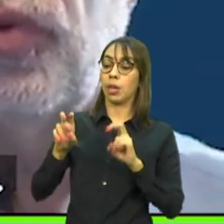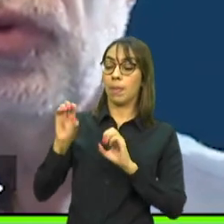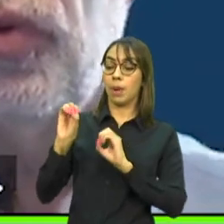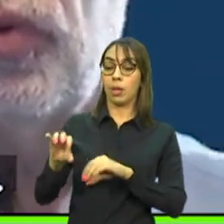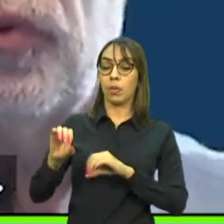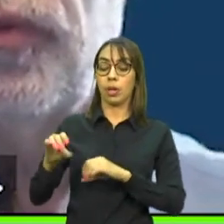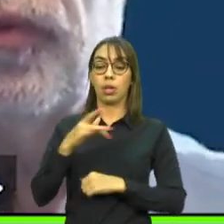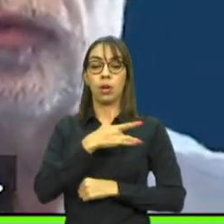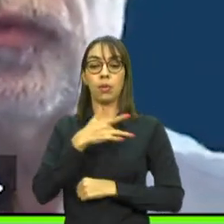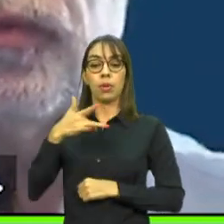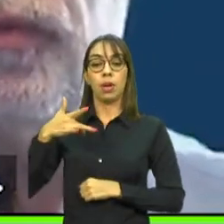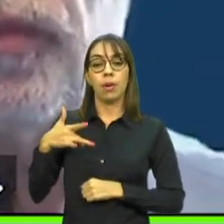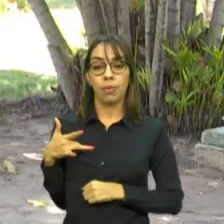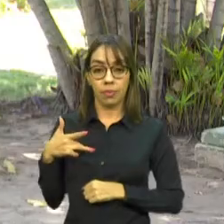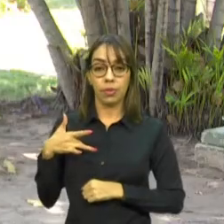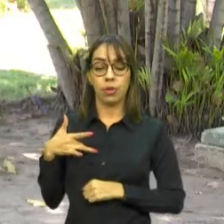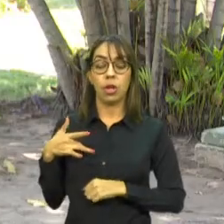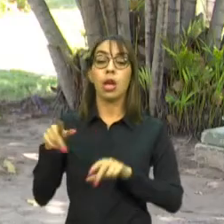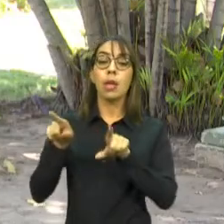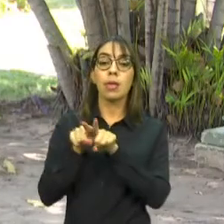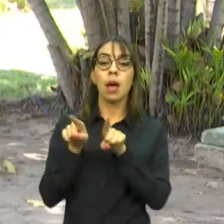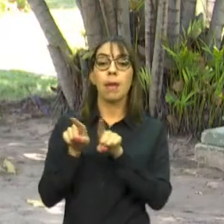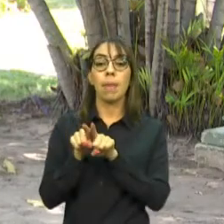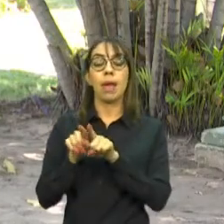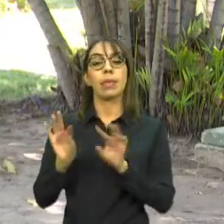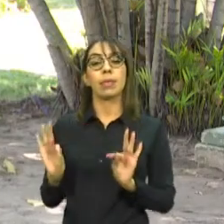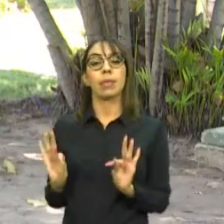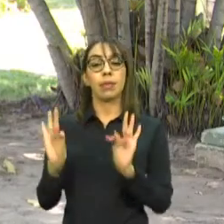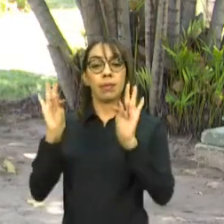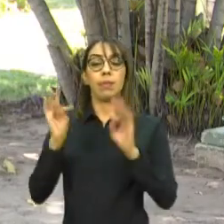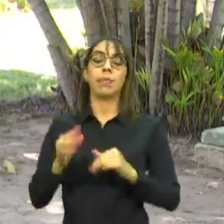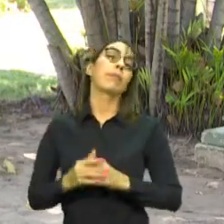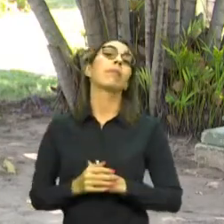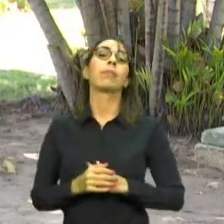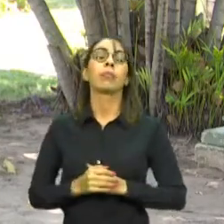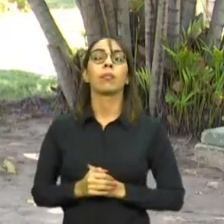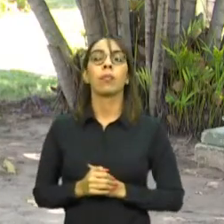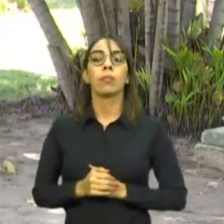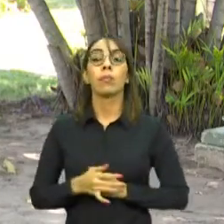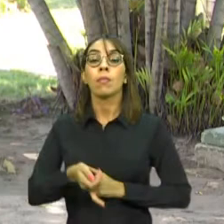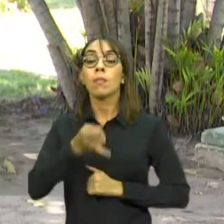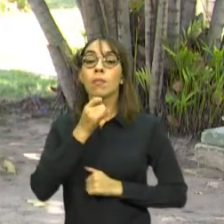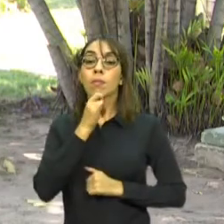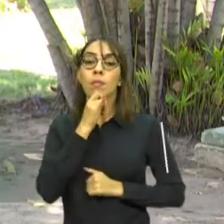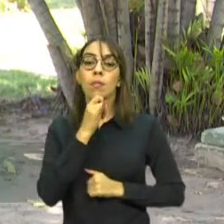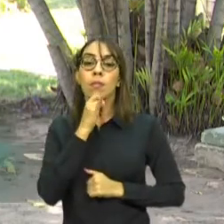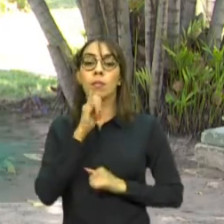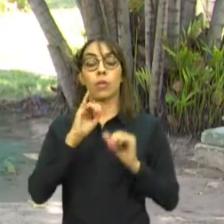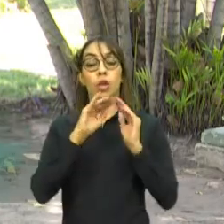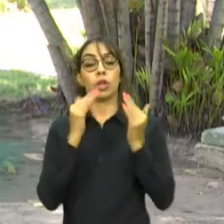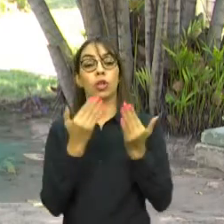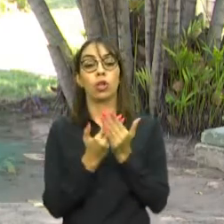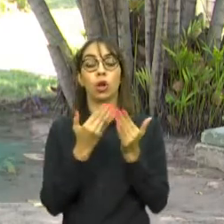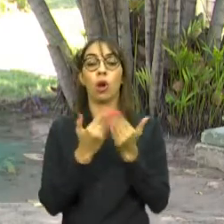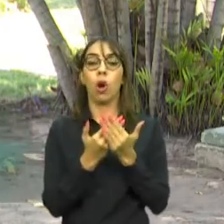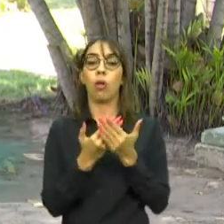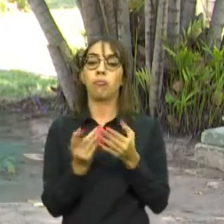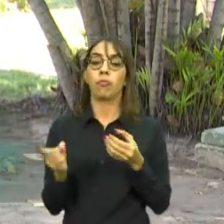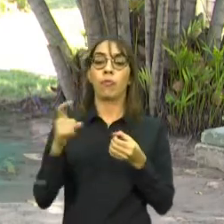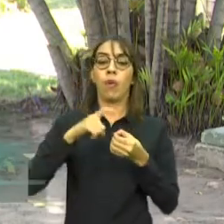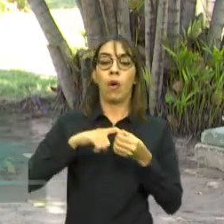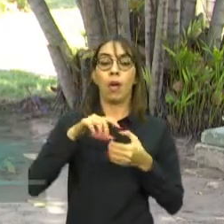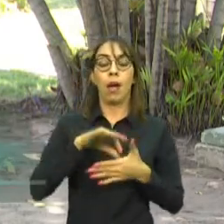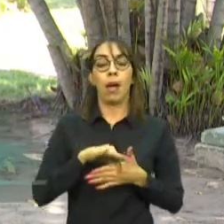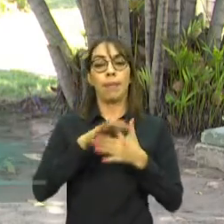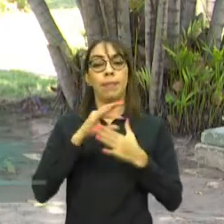e acesso à tecnologia. Priorizar a reabertura de escolas com segurança, garantir renda básica universal